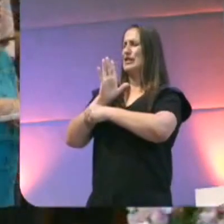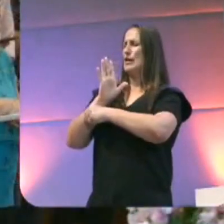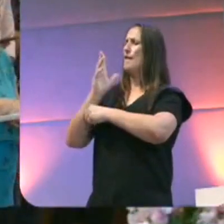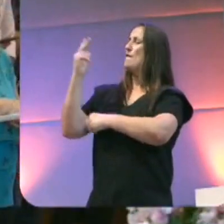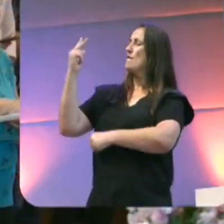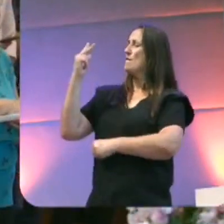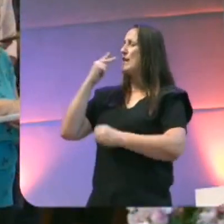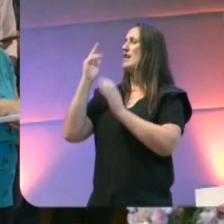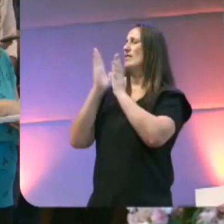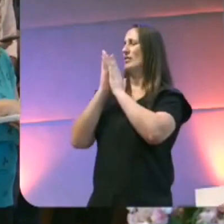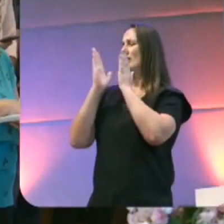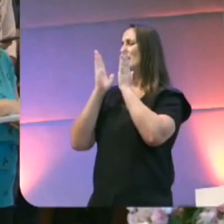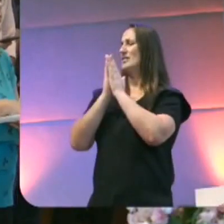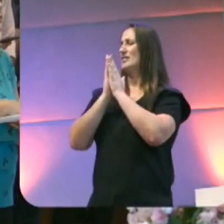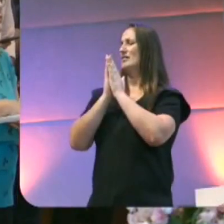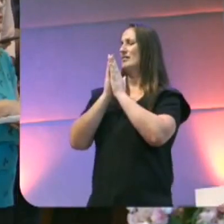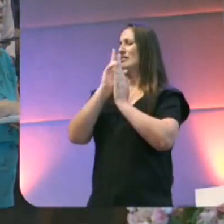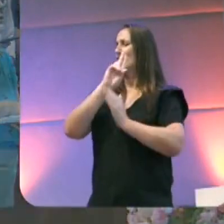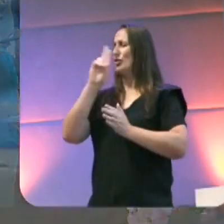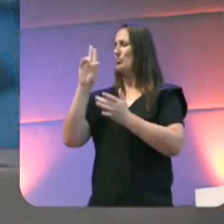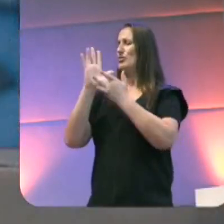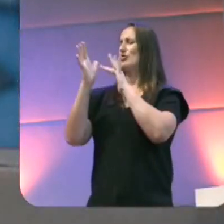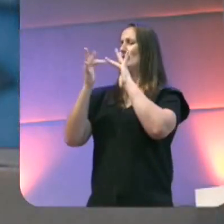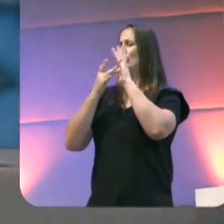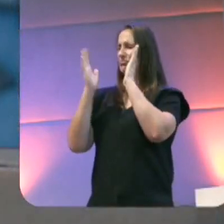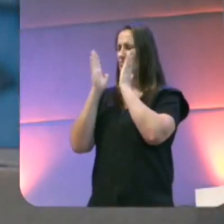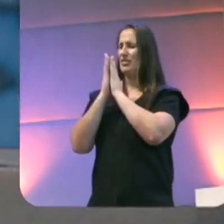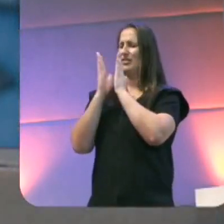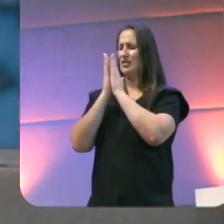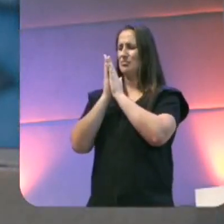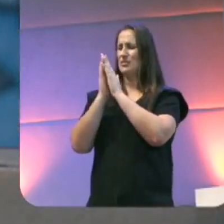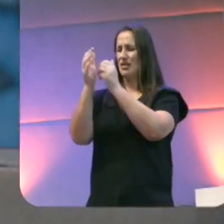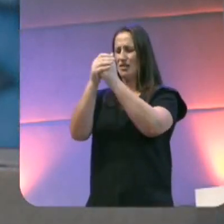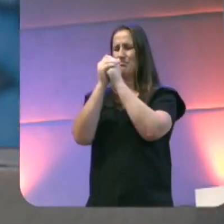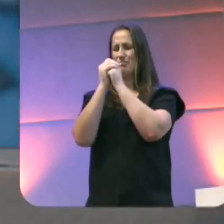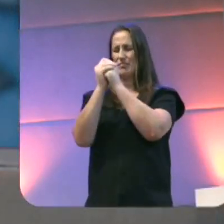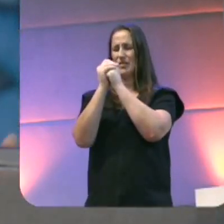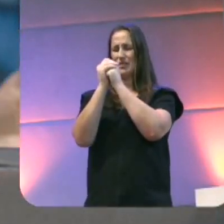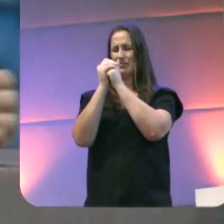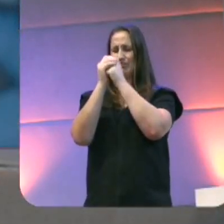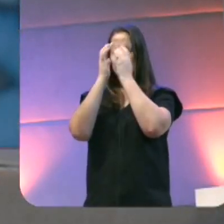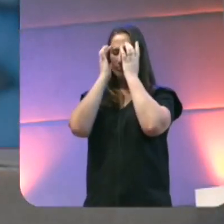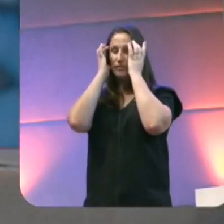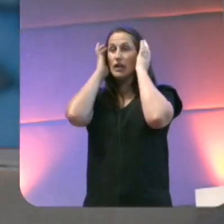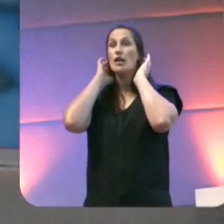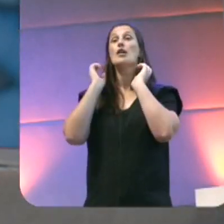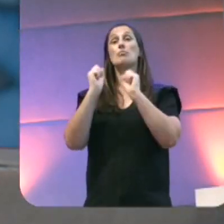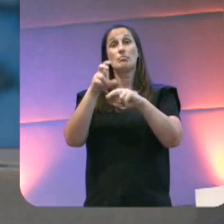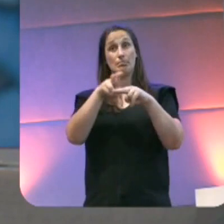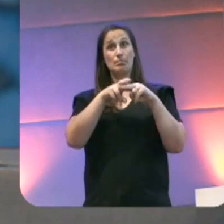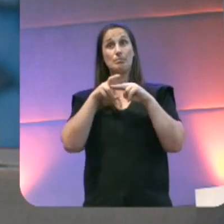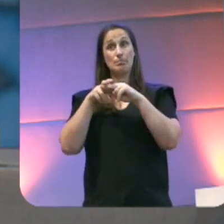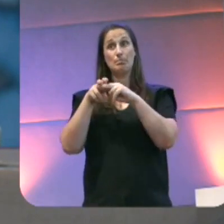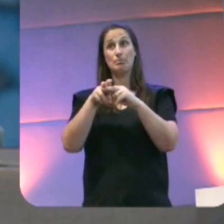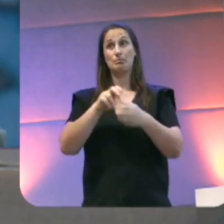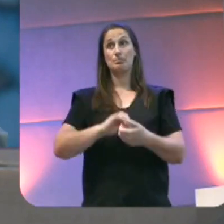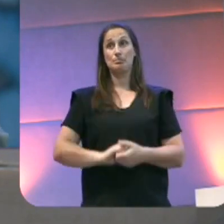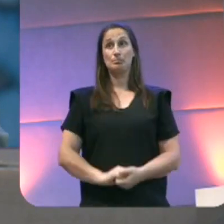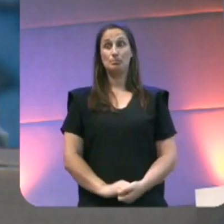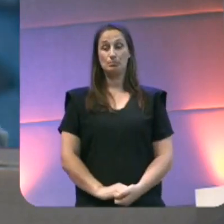oração, é aquilo que oramos em nome de Jesus. Amém e amém. Você pode sentar-se,